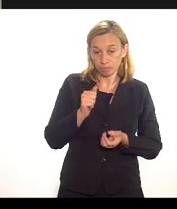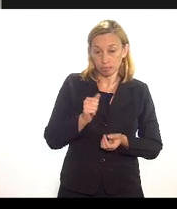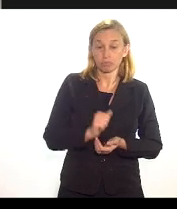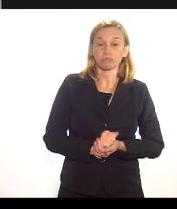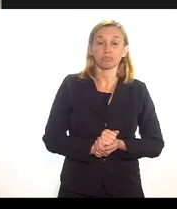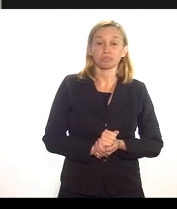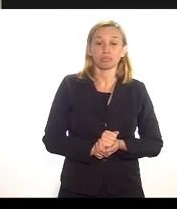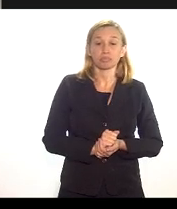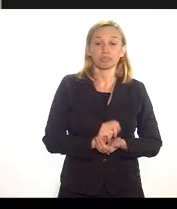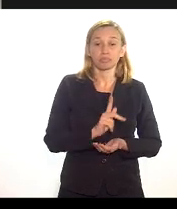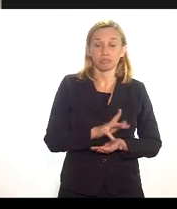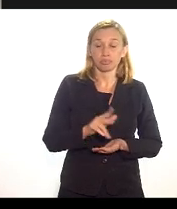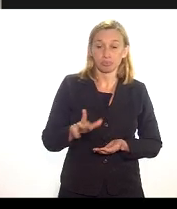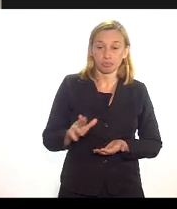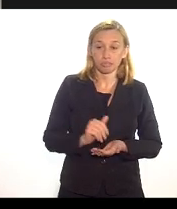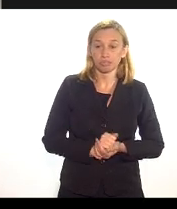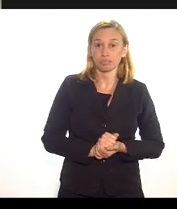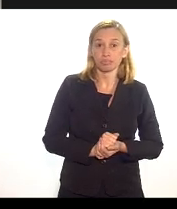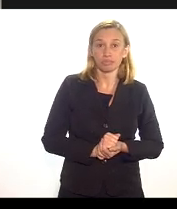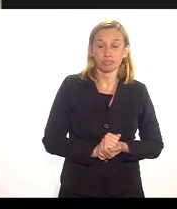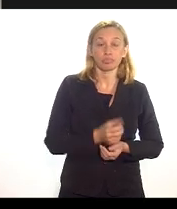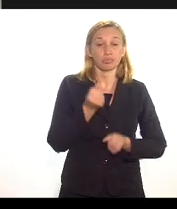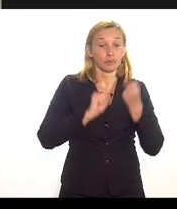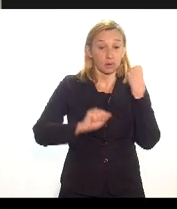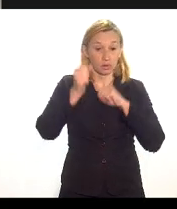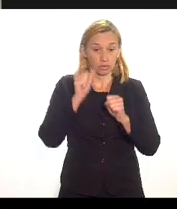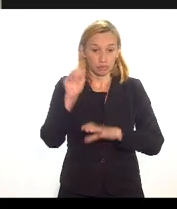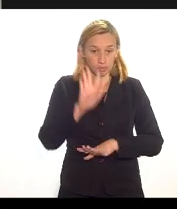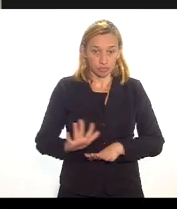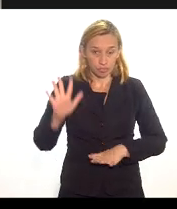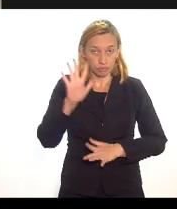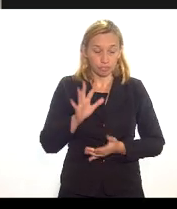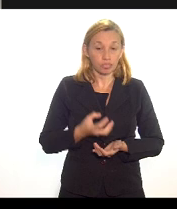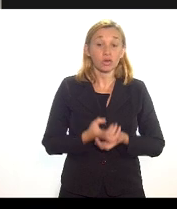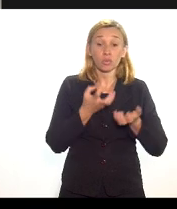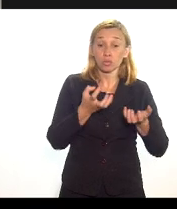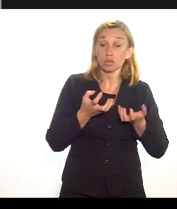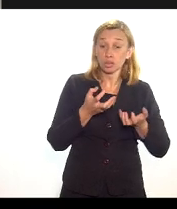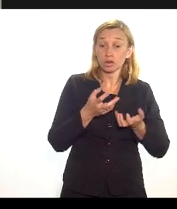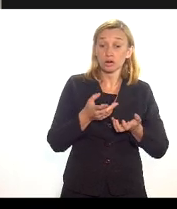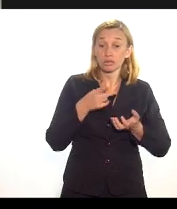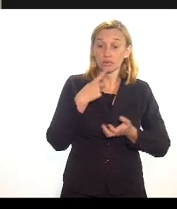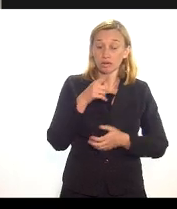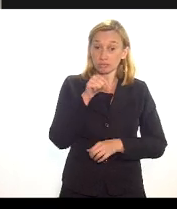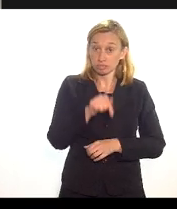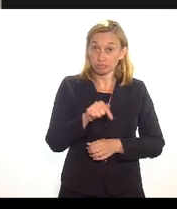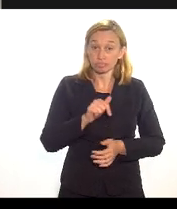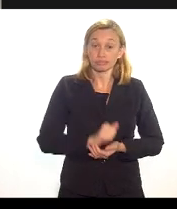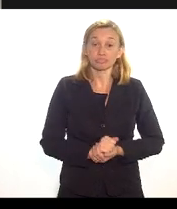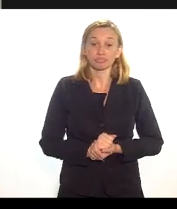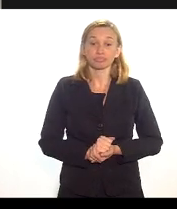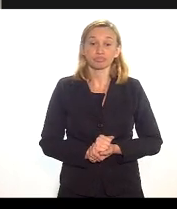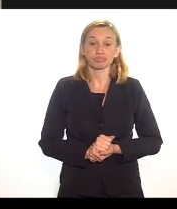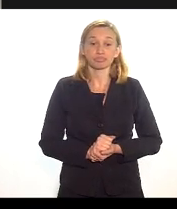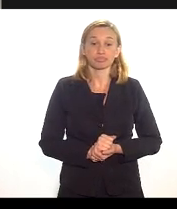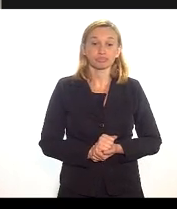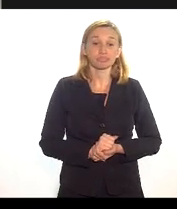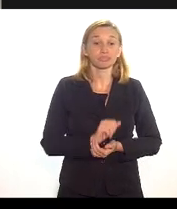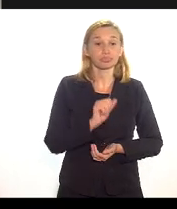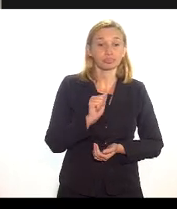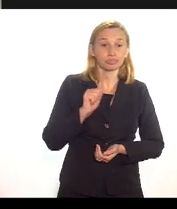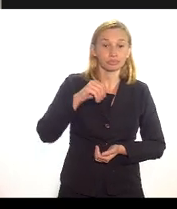ANP e a indústria em geral. O que eu quero ressaltar aqui é que a